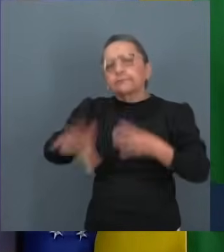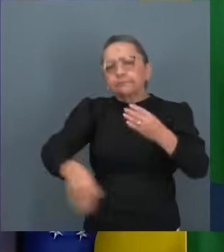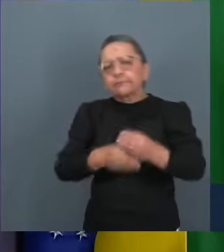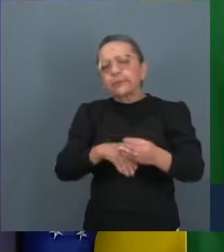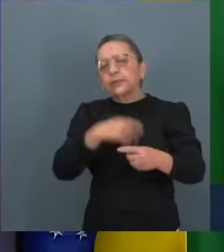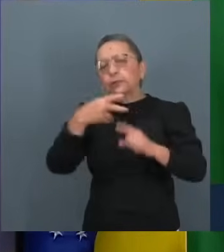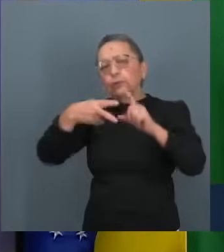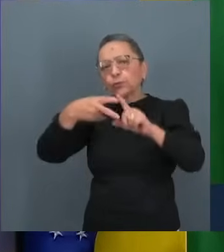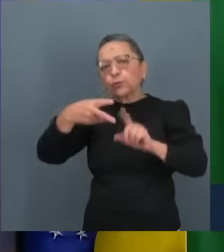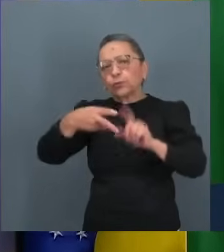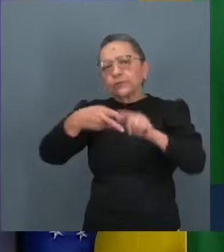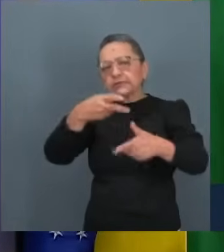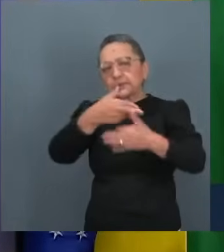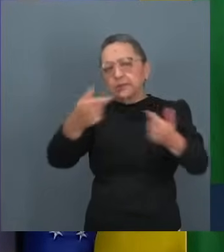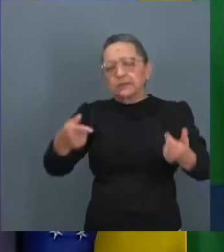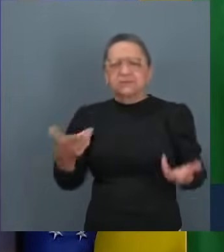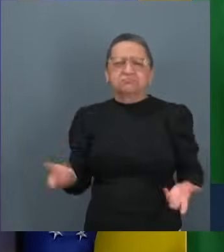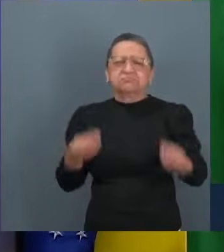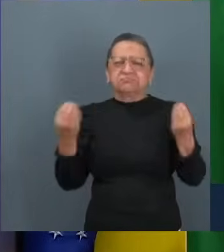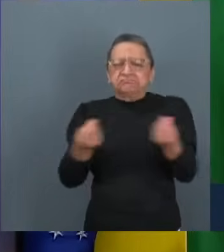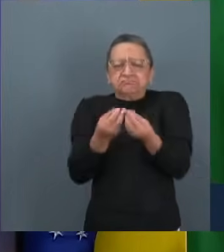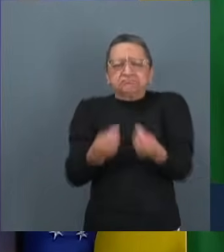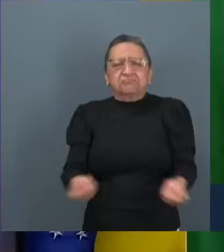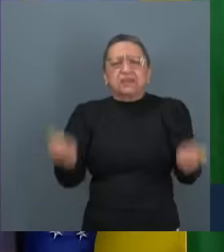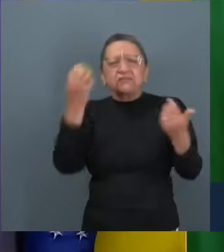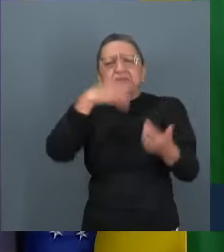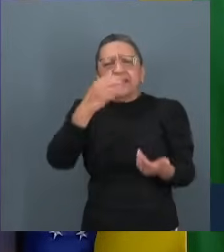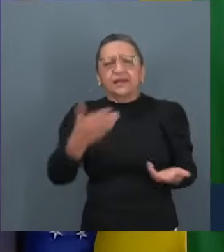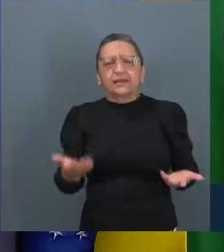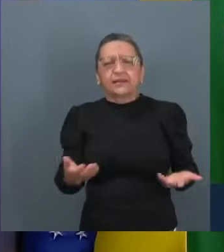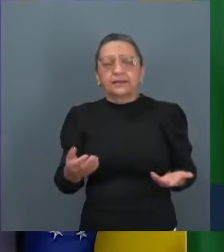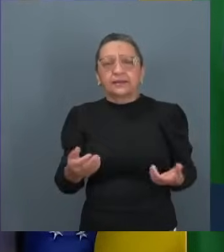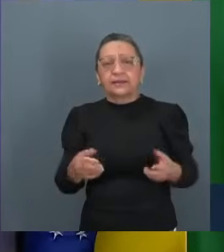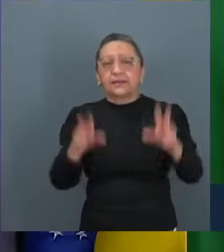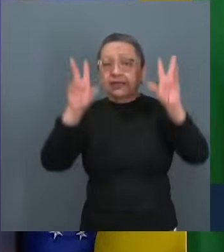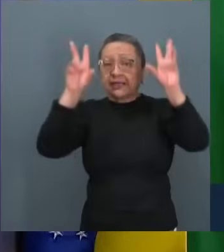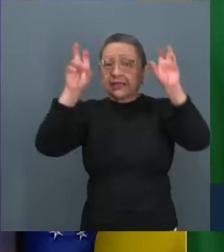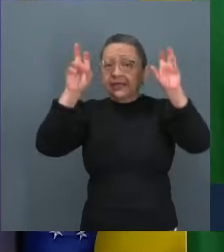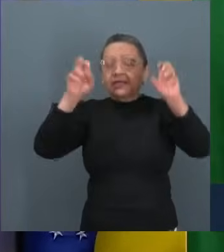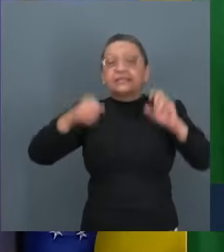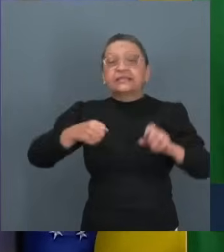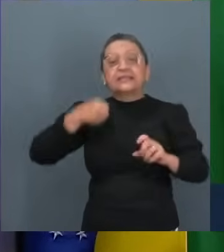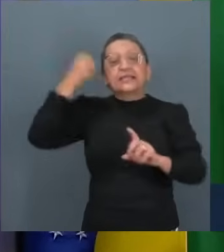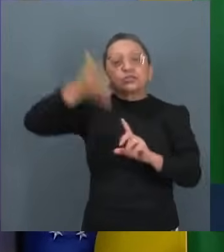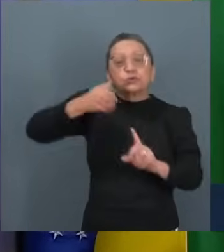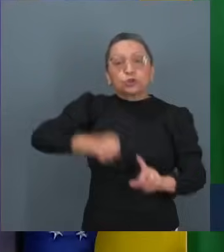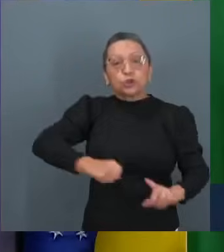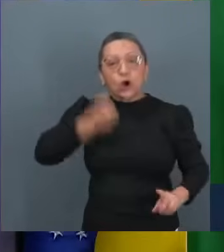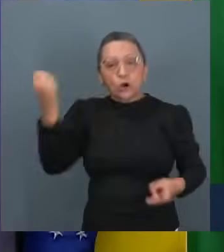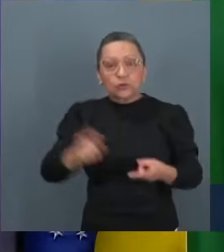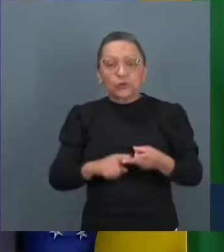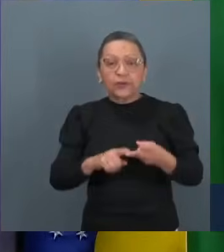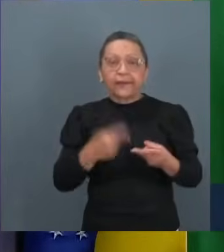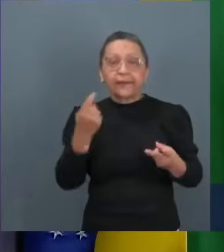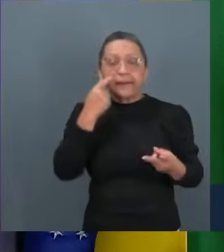2 categorias muito vagas e subjetivas: discurso de ódio e ataques ao Estado Democrático de